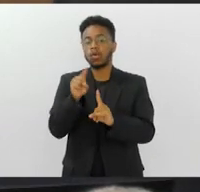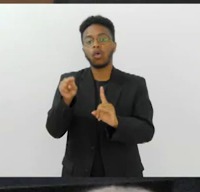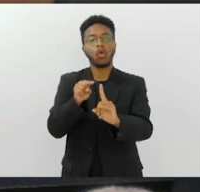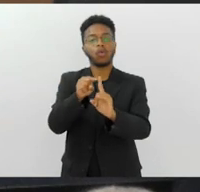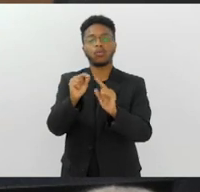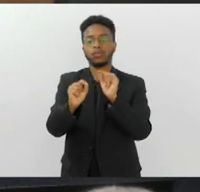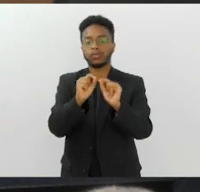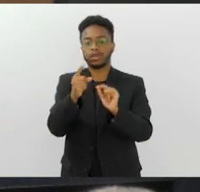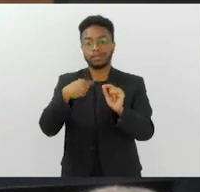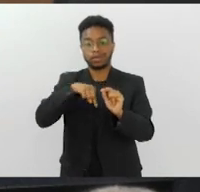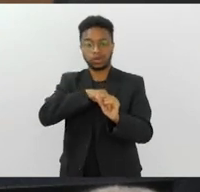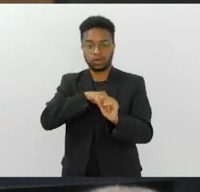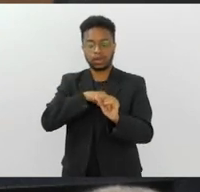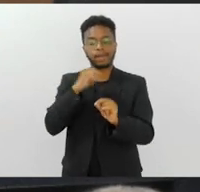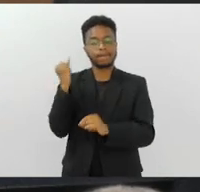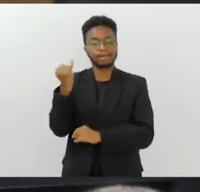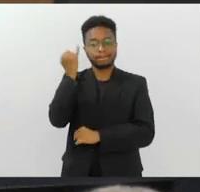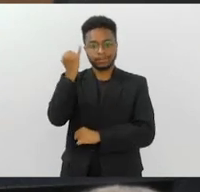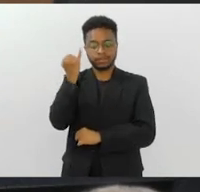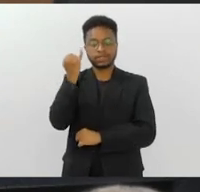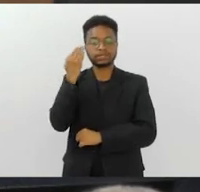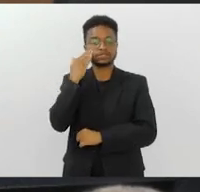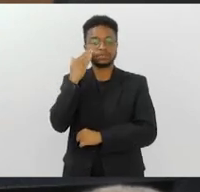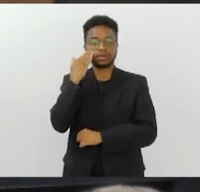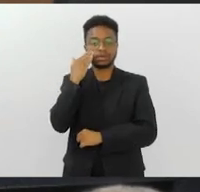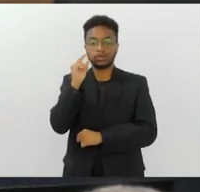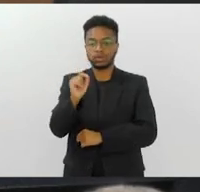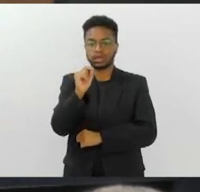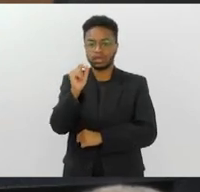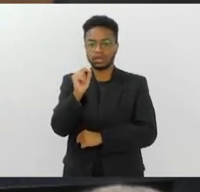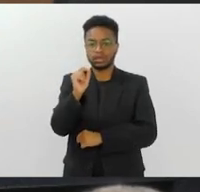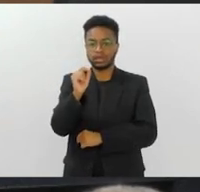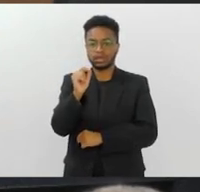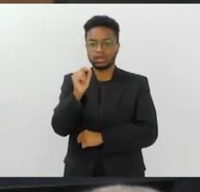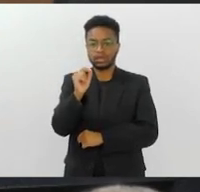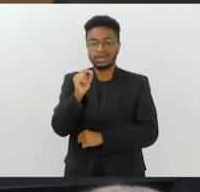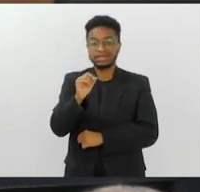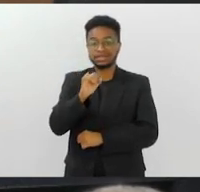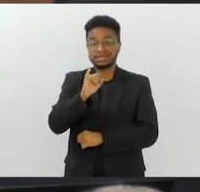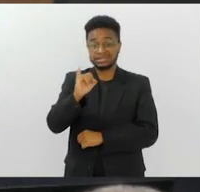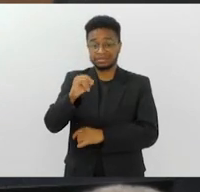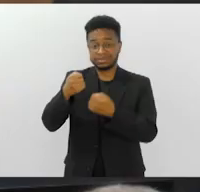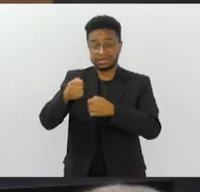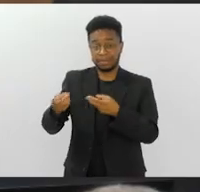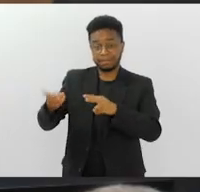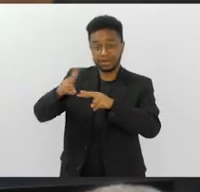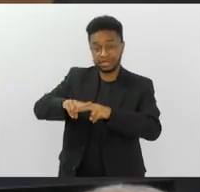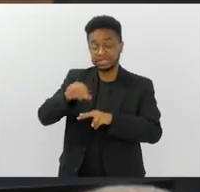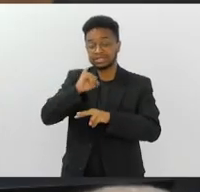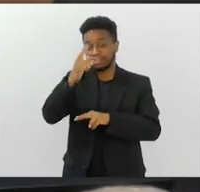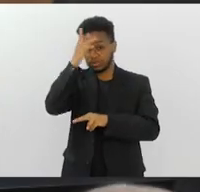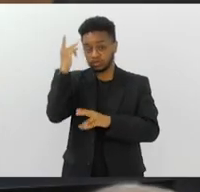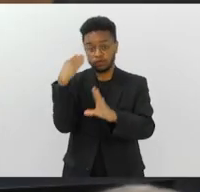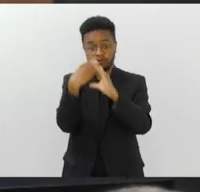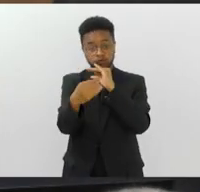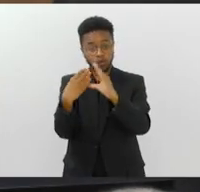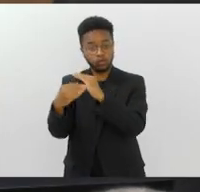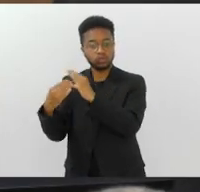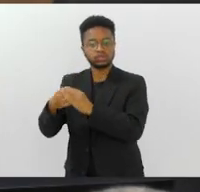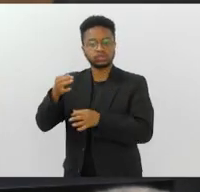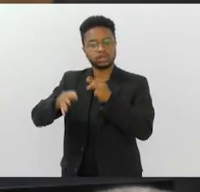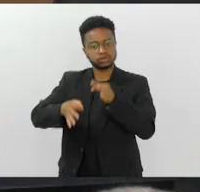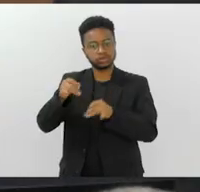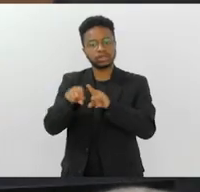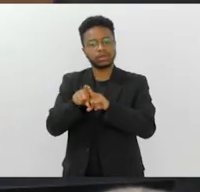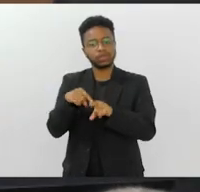dados para nós é importante que sejam o quê mandados de prisão pessoas procuradas e foragidas da justiça